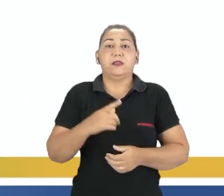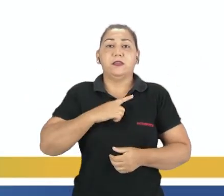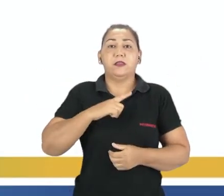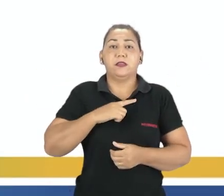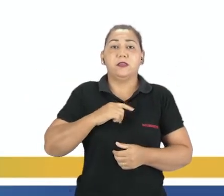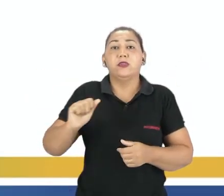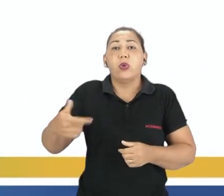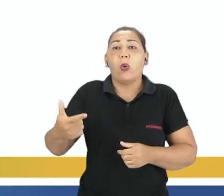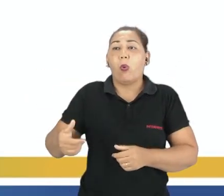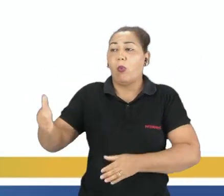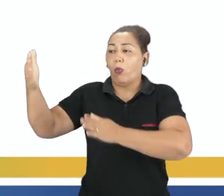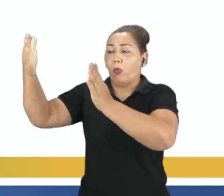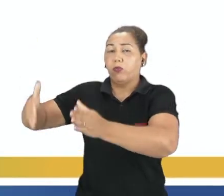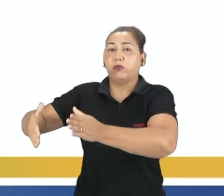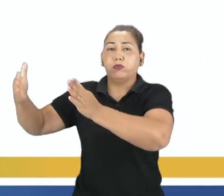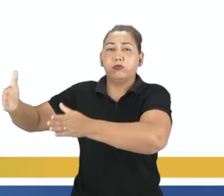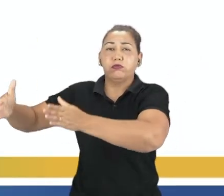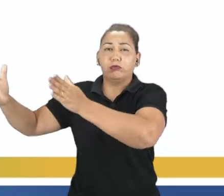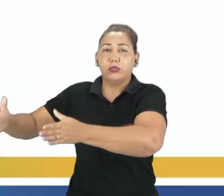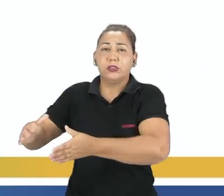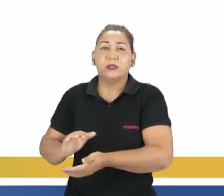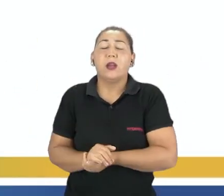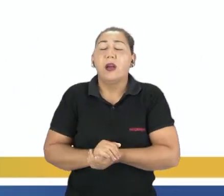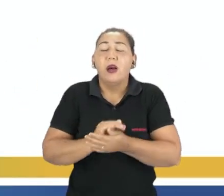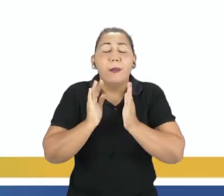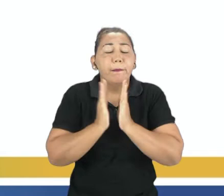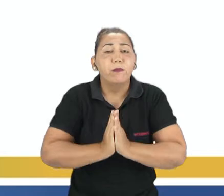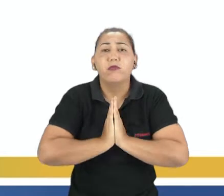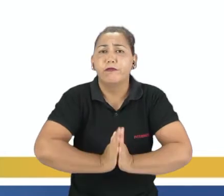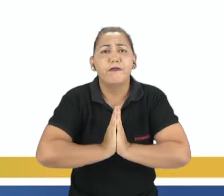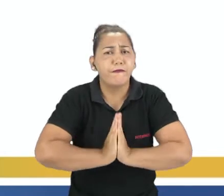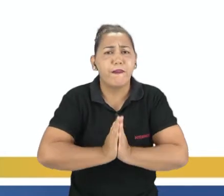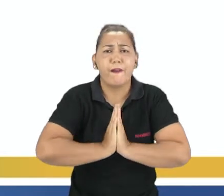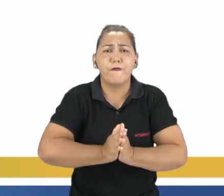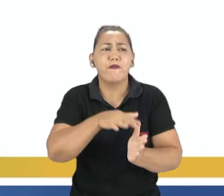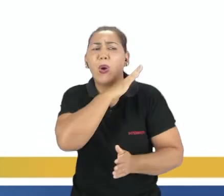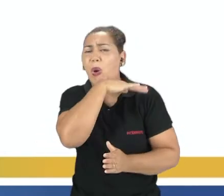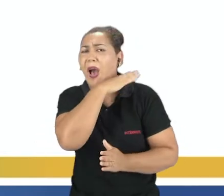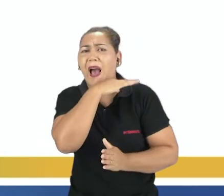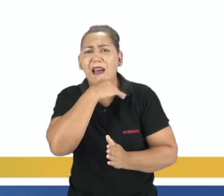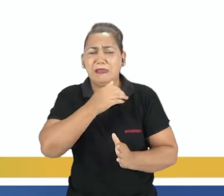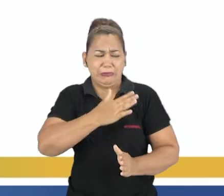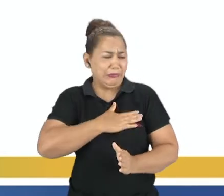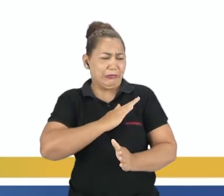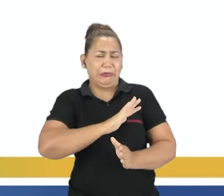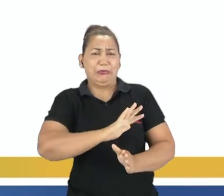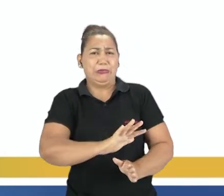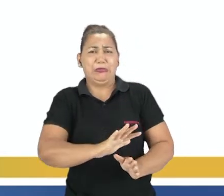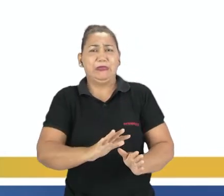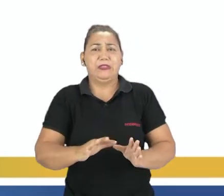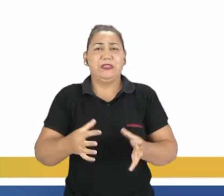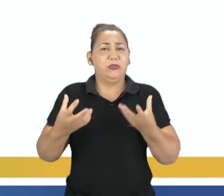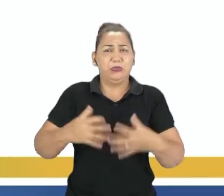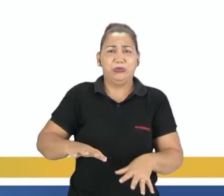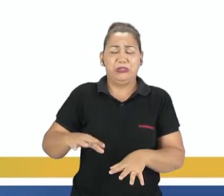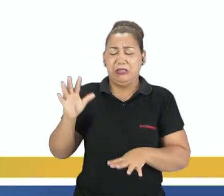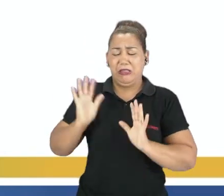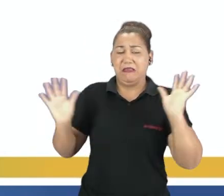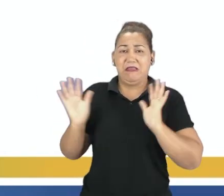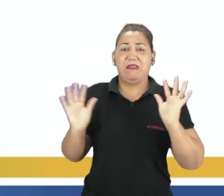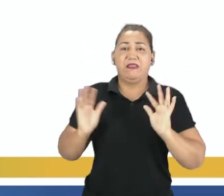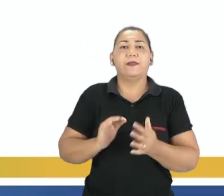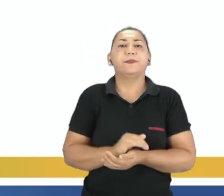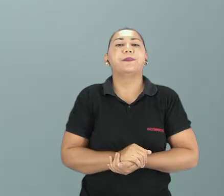prateleira. Pelo amor de Deus, vocês peguem esses bichos horríveis que eu não quero nem ver.